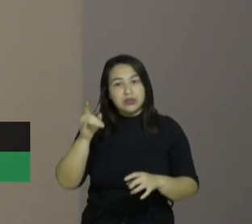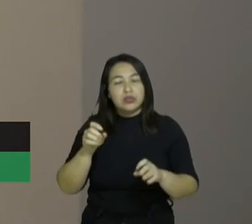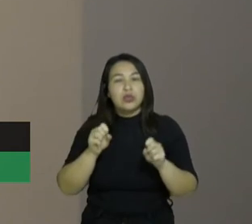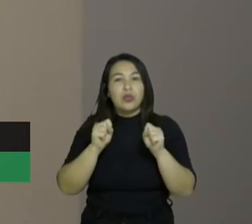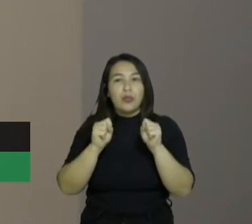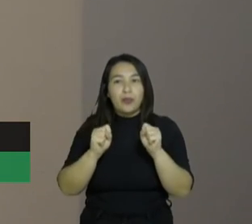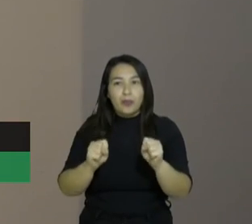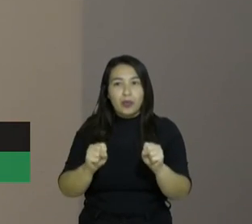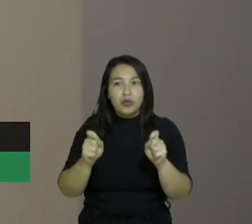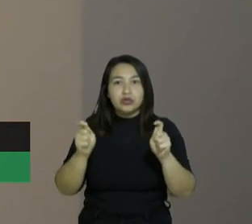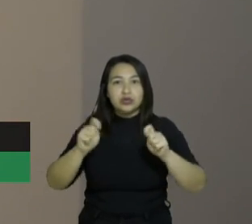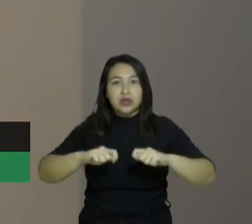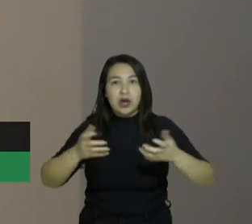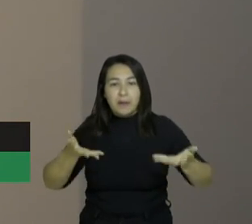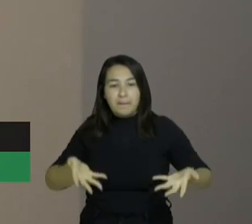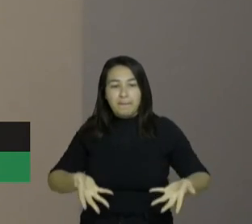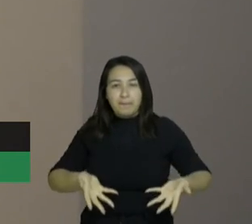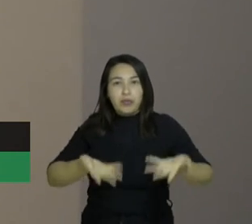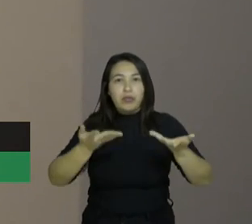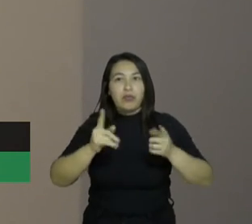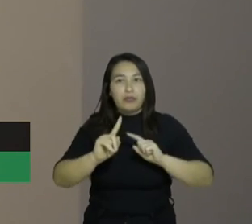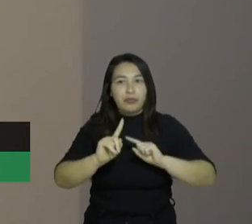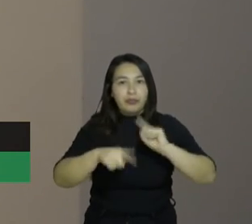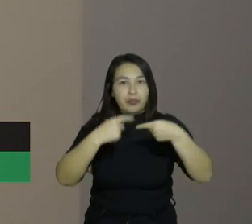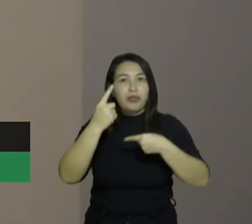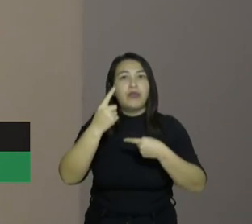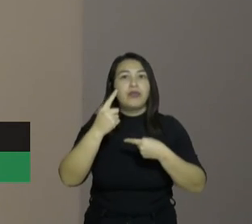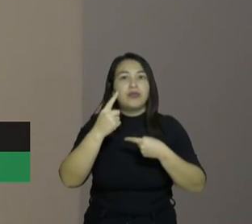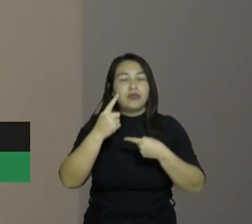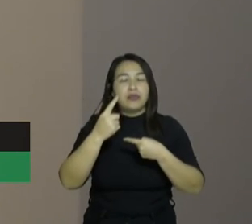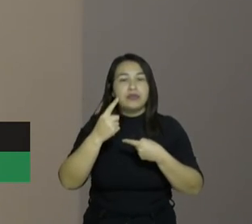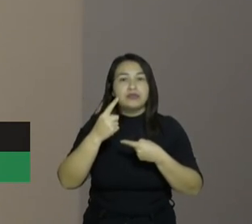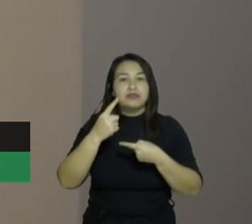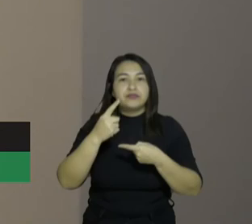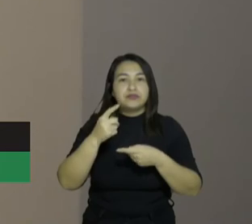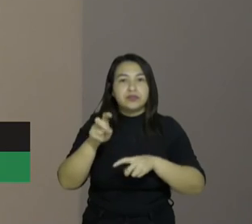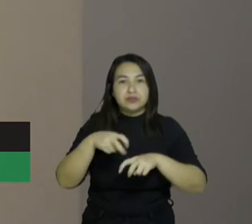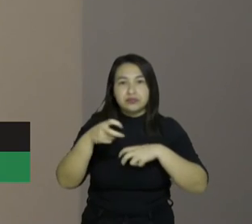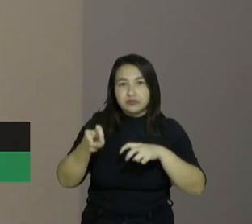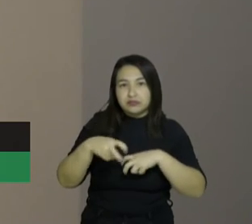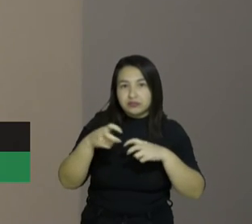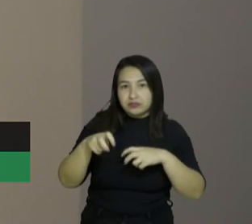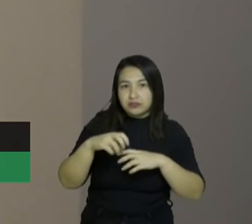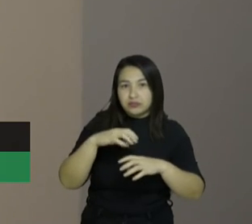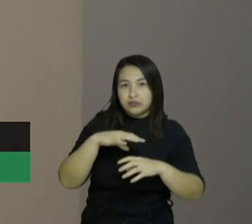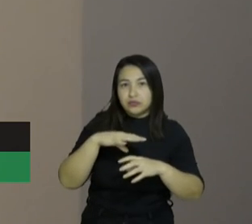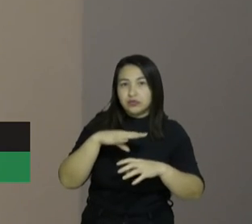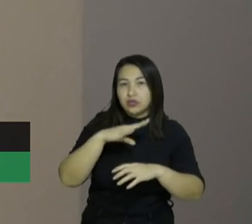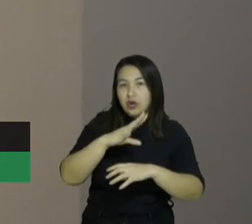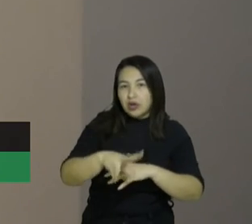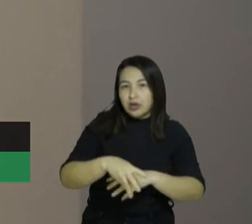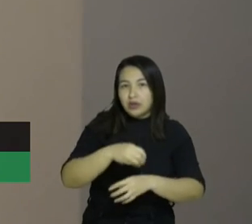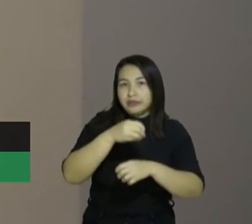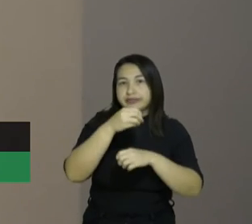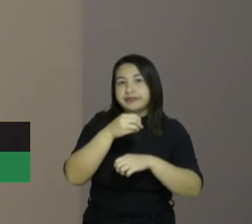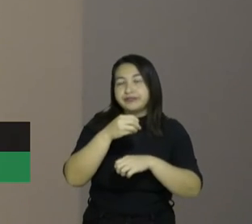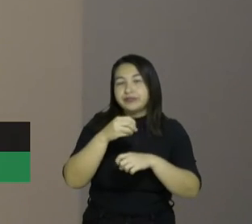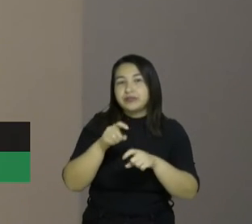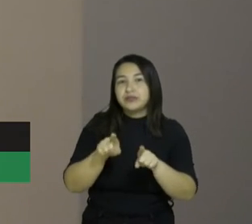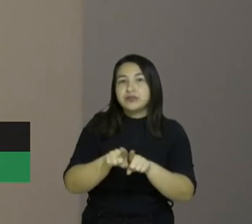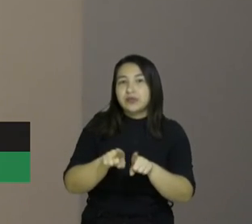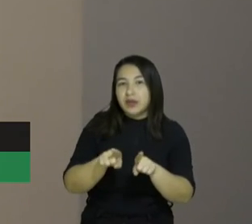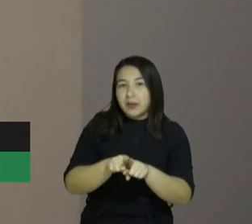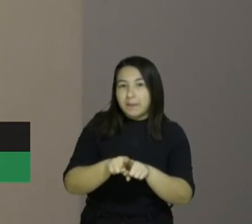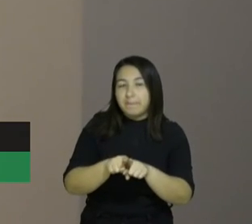servir como um impulso para a agricultura sustentável e para para o desenvolvimento das energias renováveis setores que TM um papel